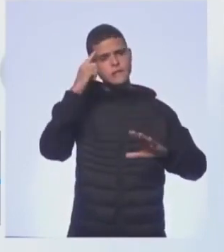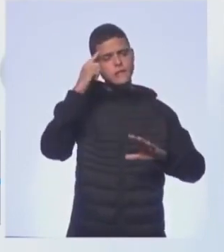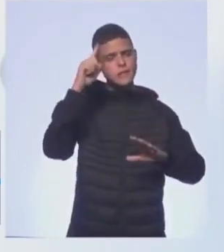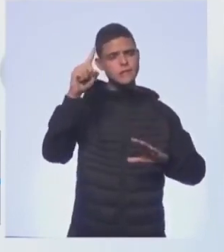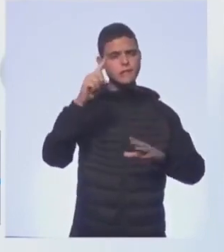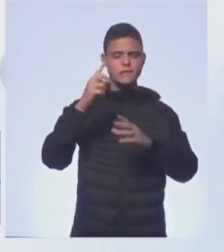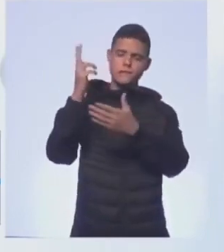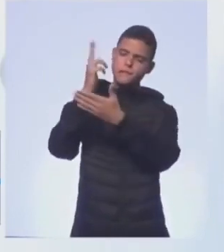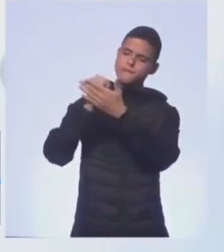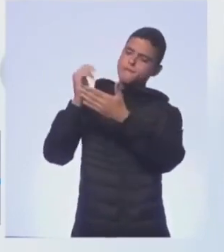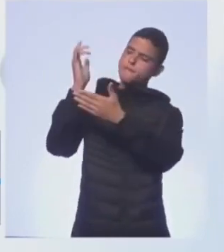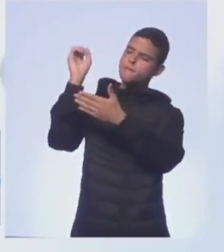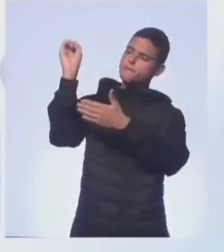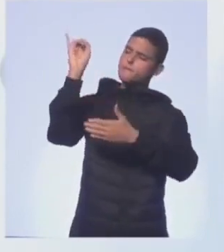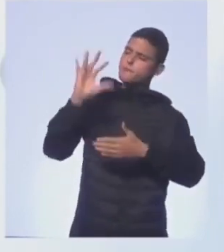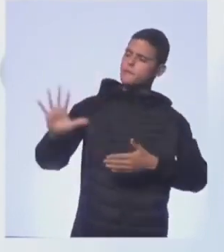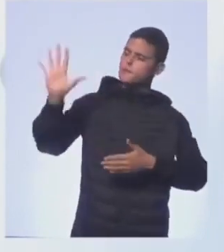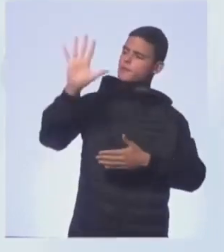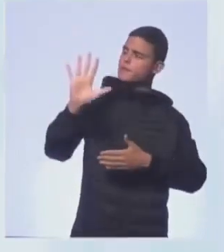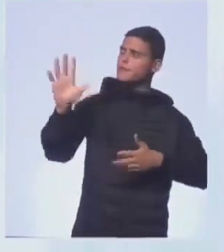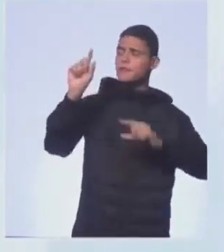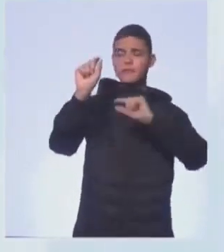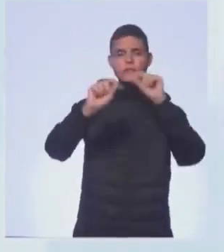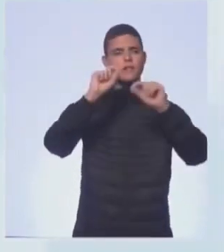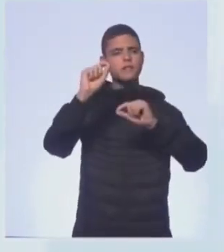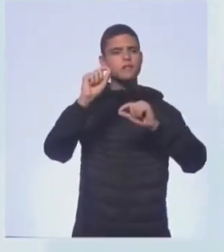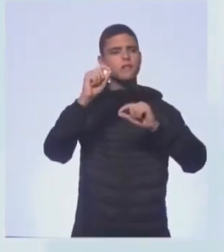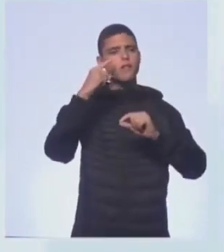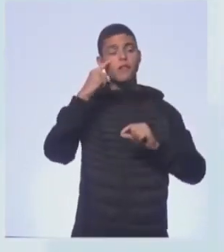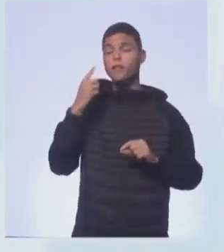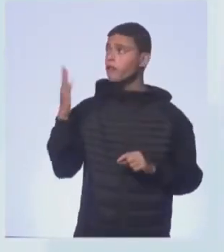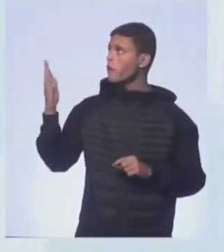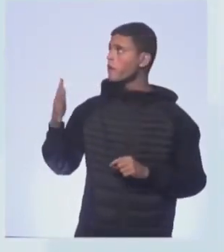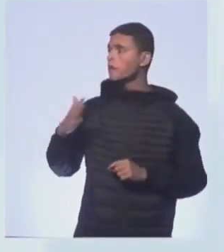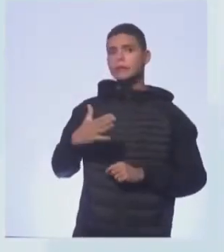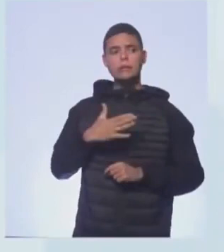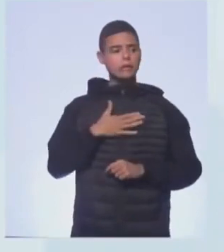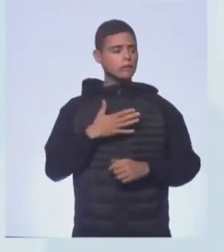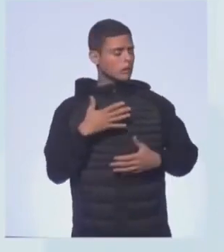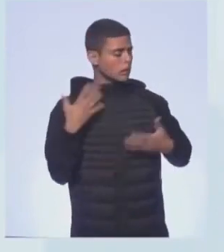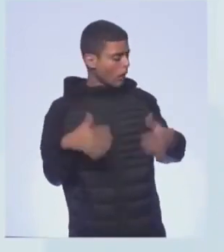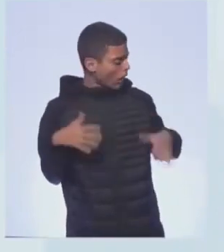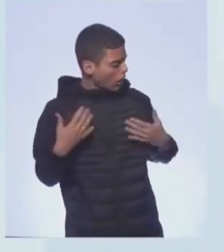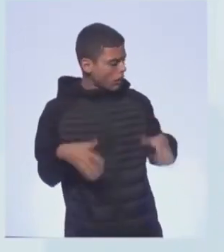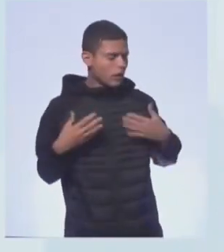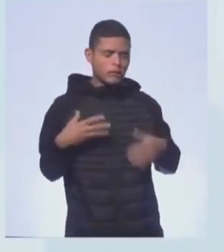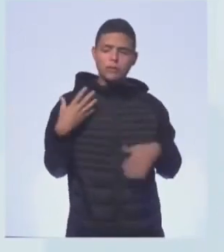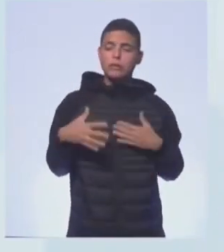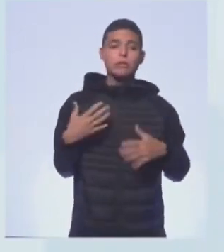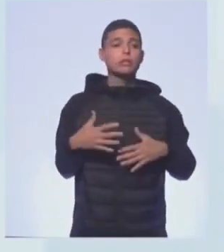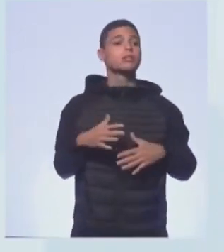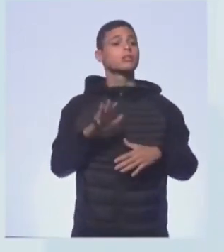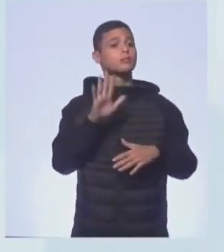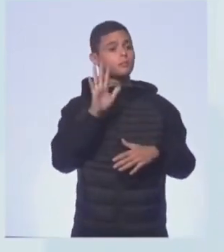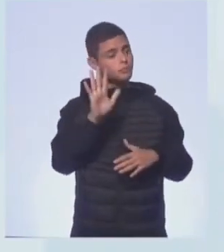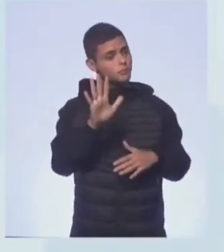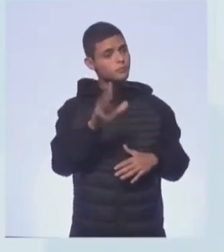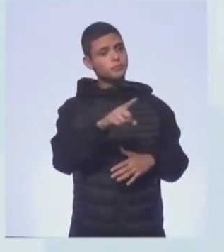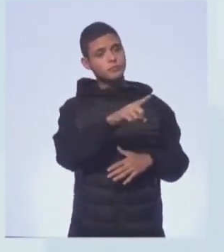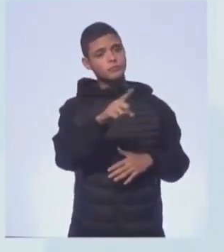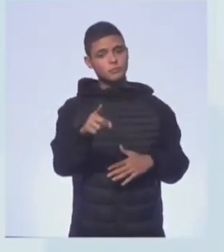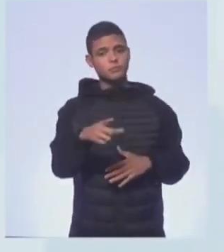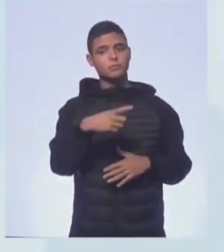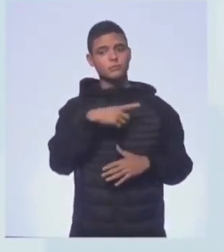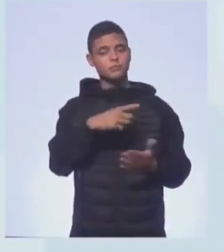desse post aí é criar um certo pânico, né? Sim. E aí quando eu